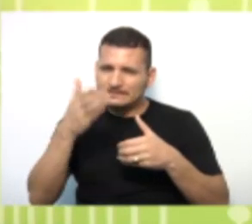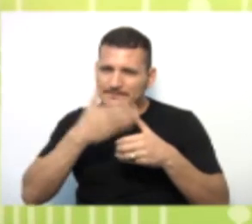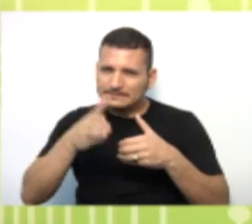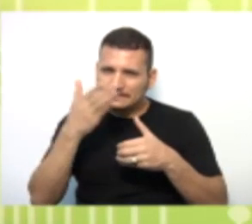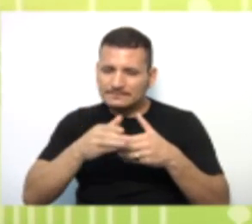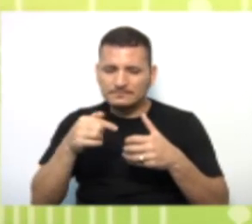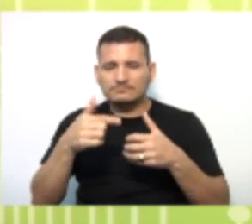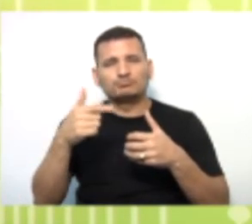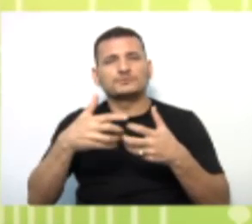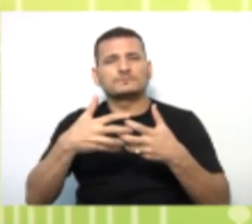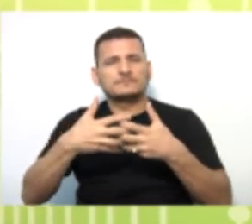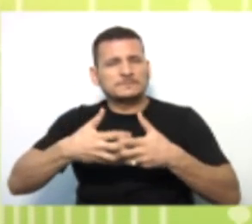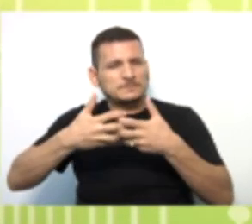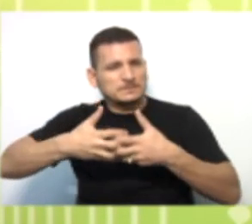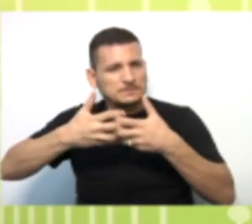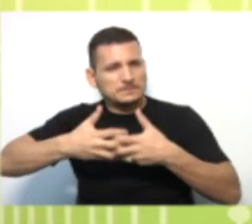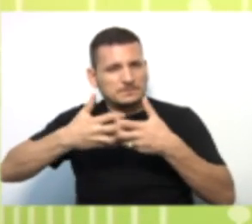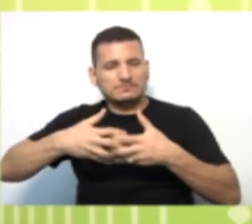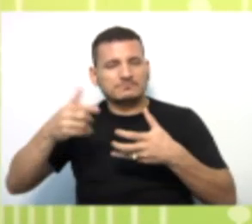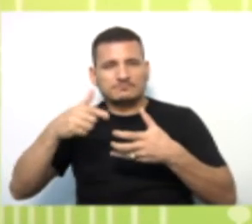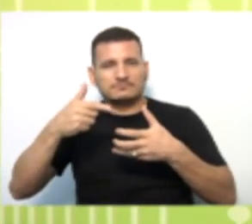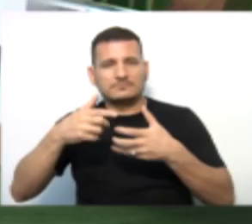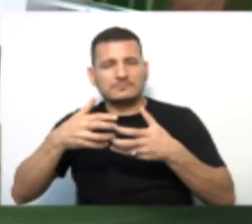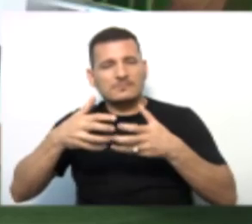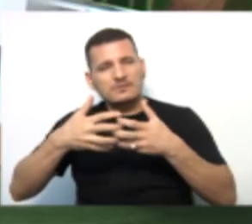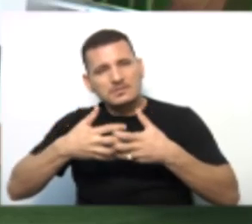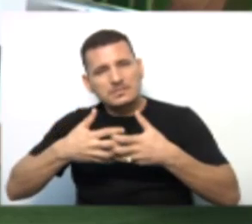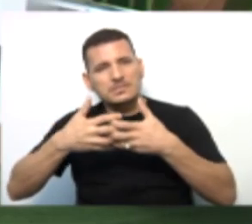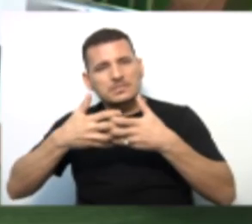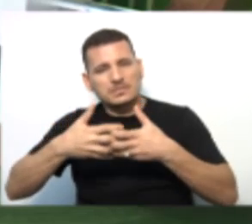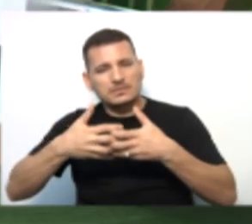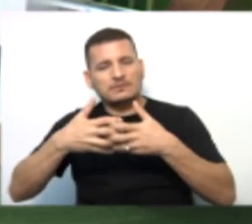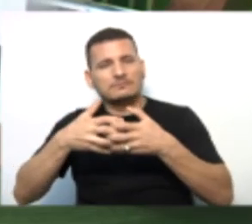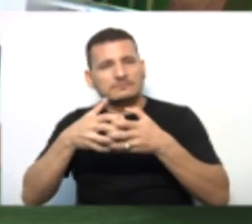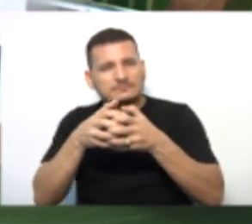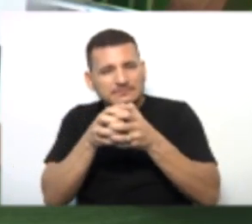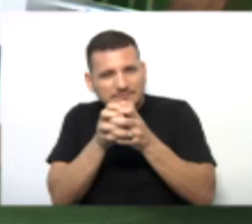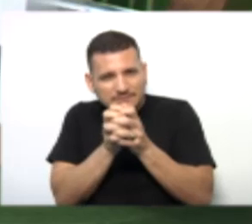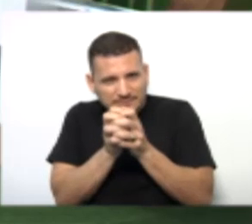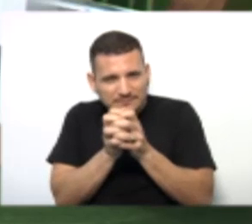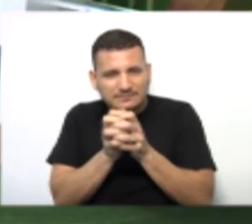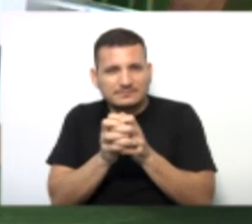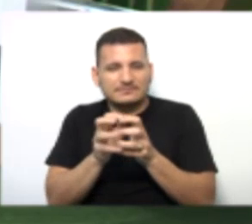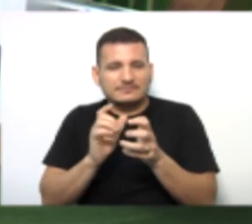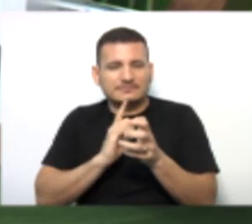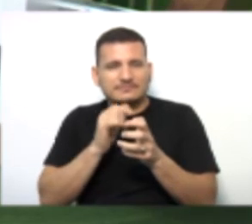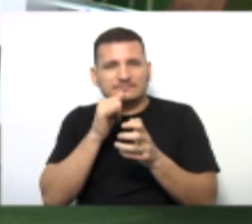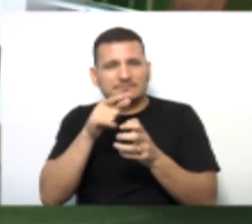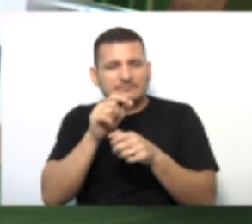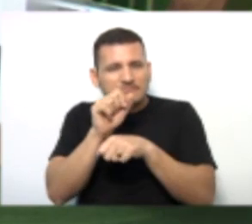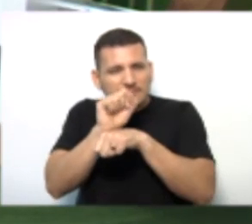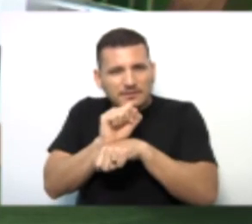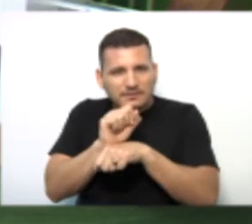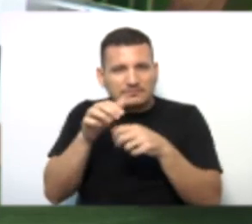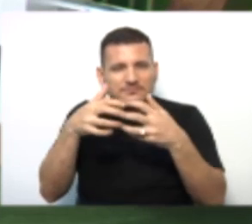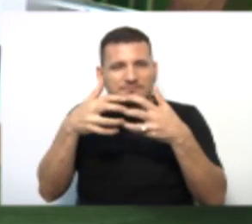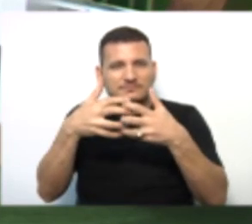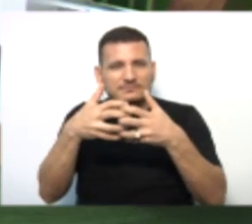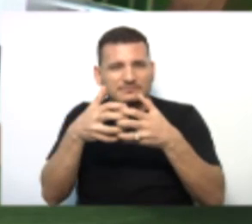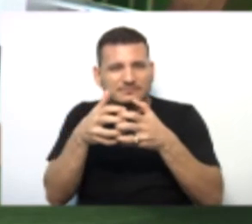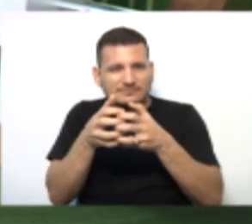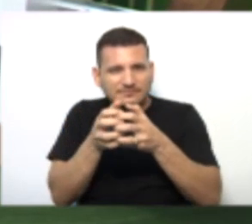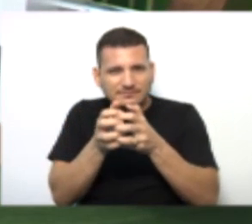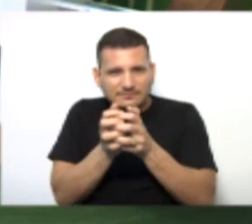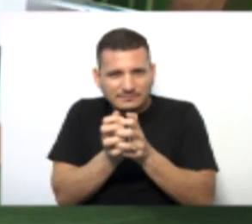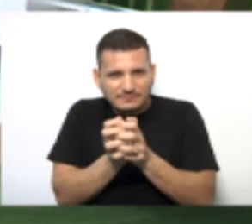ele não cresce, né? Não produz, não ele desenvolve. atrofia, na verdade. Atrofia, né, professor? Quando você não fica muito tempo parado, você vai atrofiando, não é